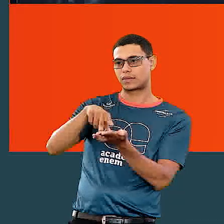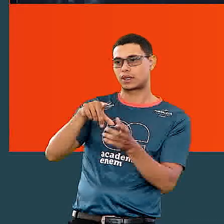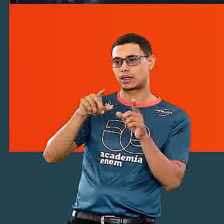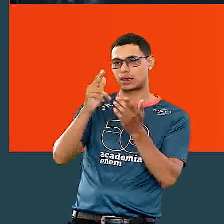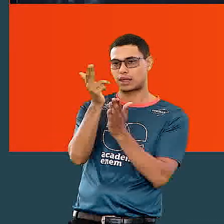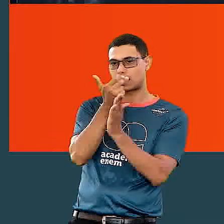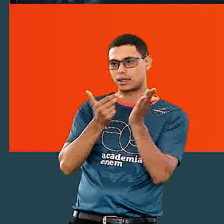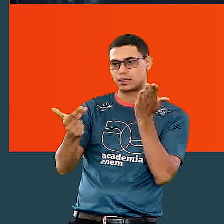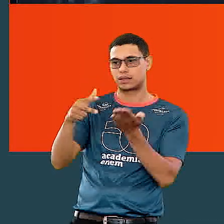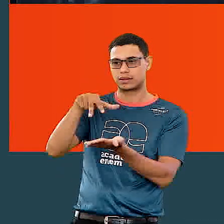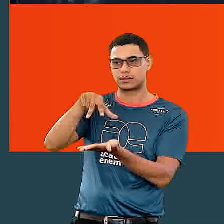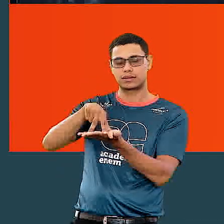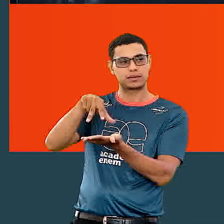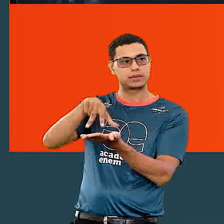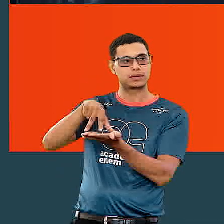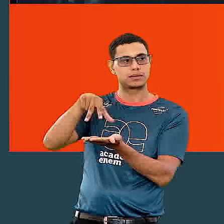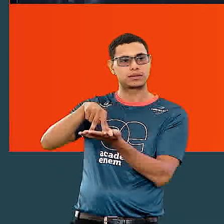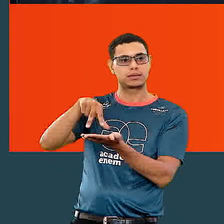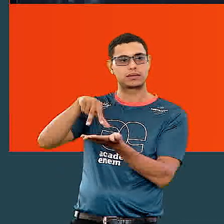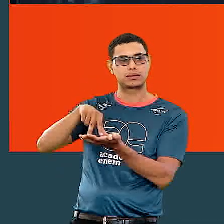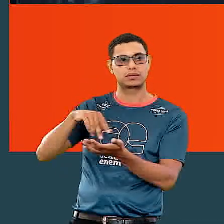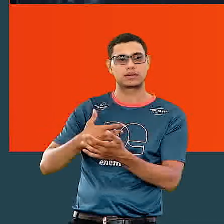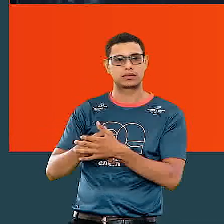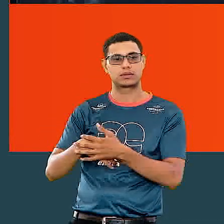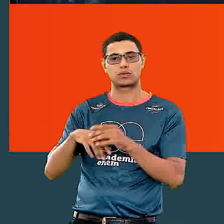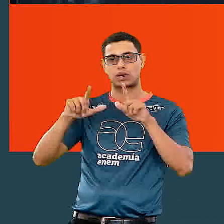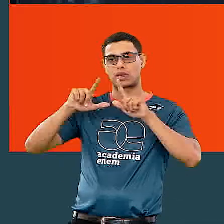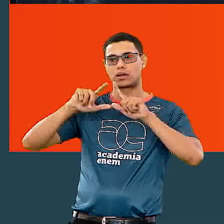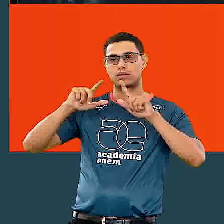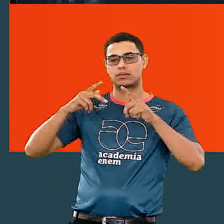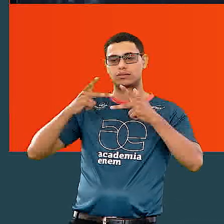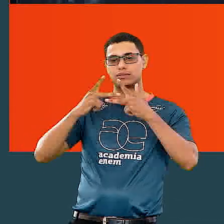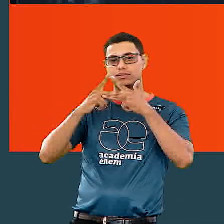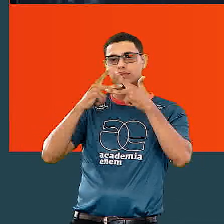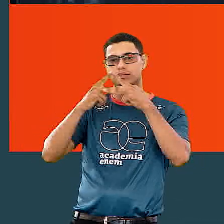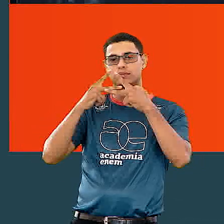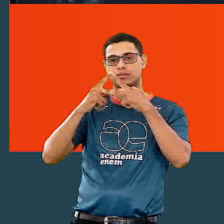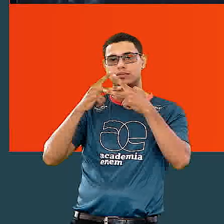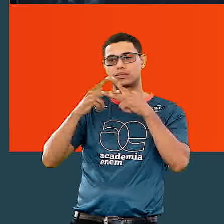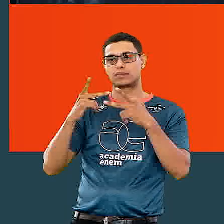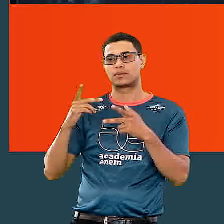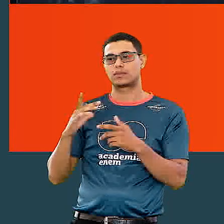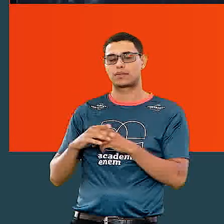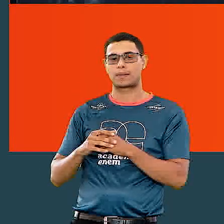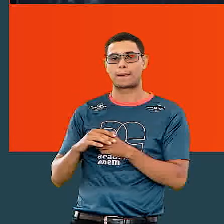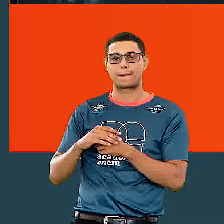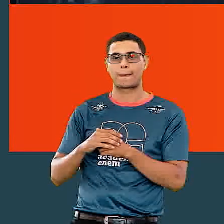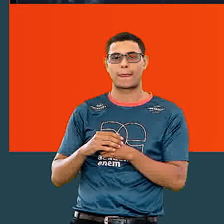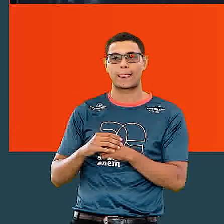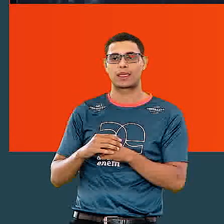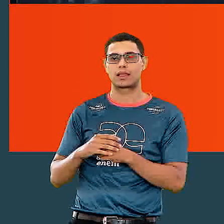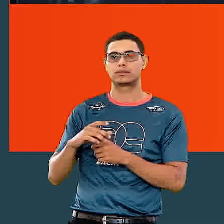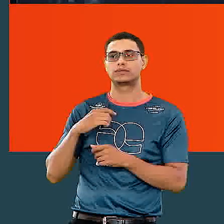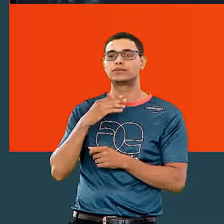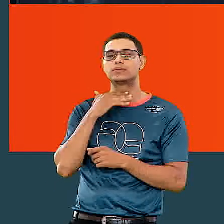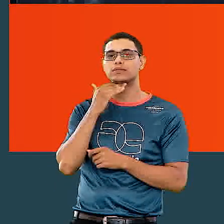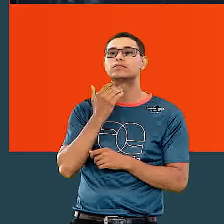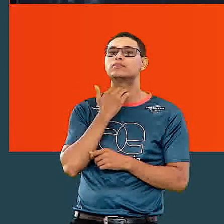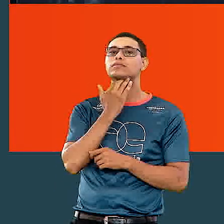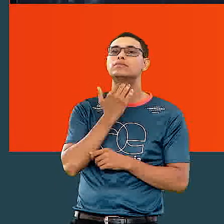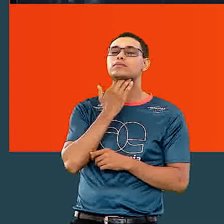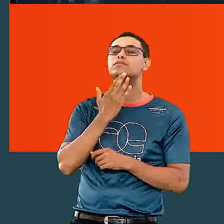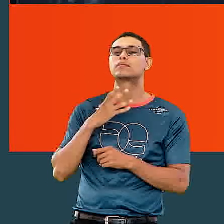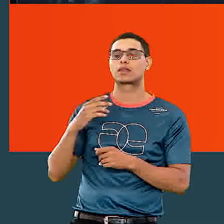Deus. Bota uma pirâmide, um triângulo assim, um triângulo. Desenha assim, desenha um triângulo. Aí bota na ponta do triângulo, primeiro estado. Aí tu bota